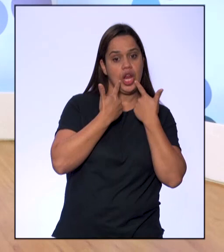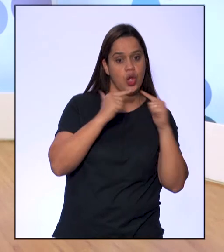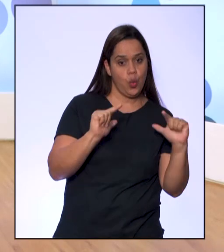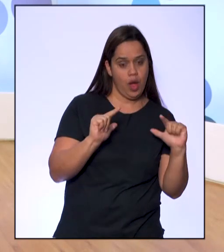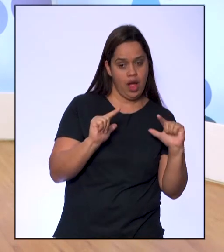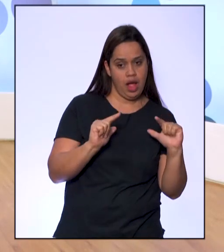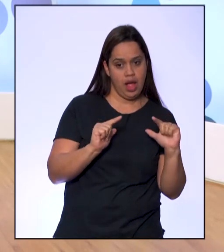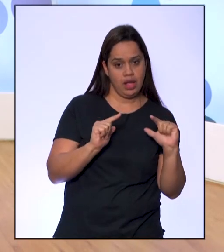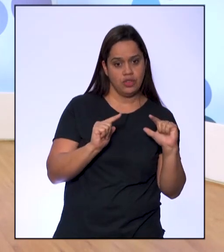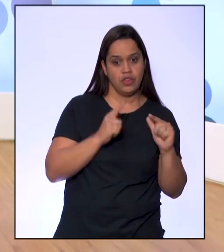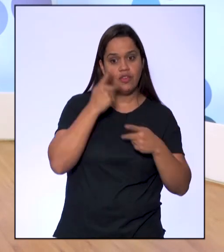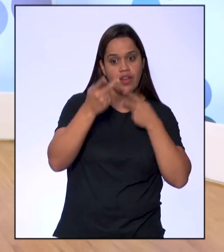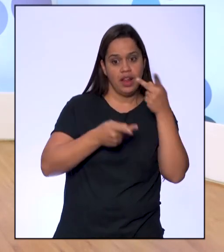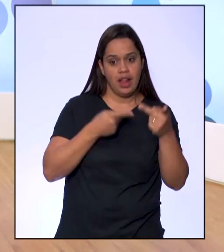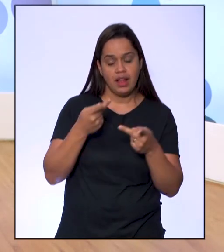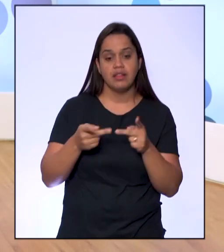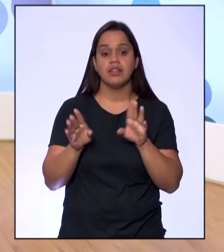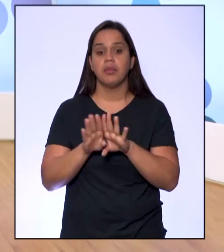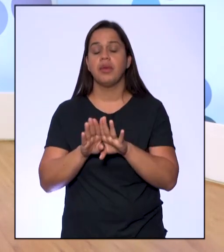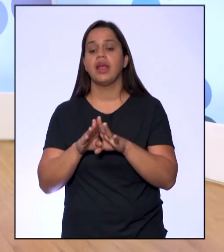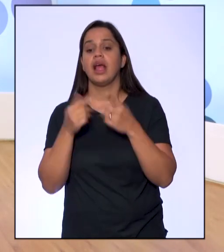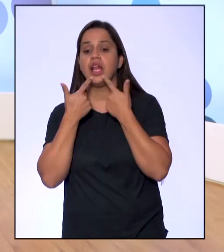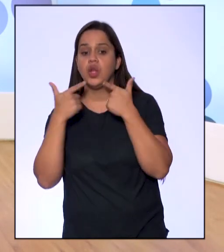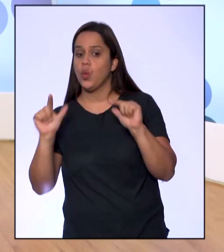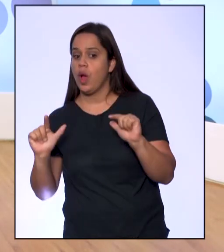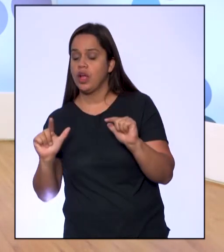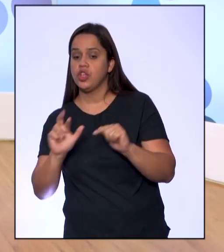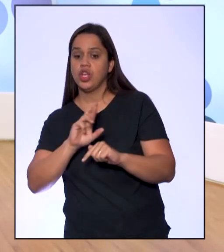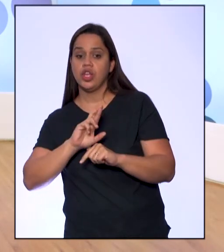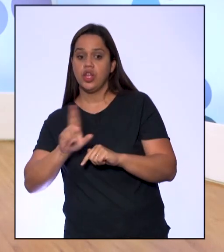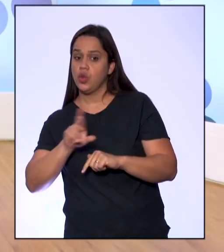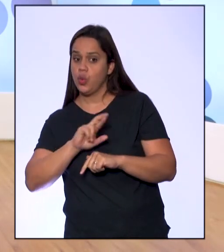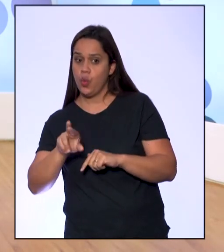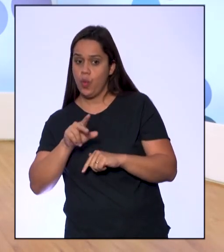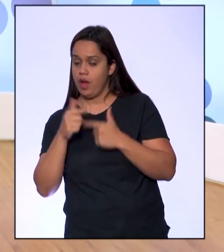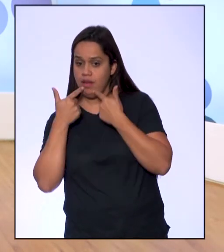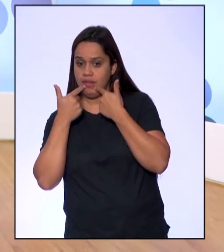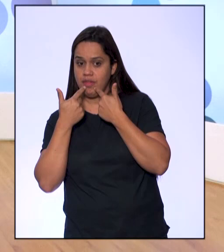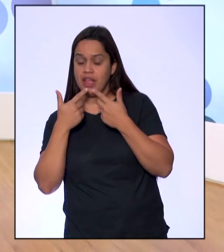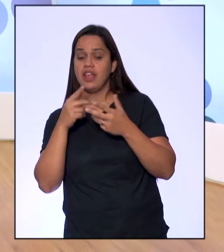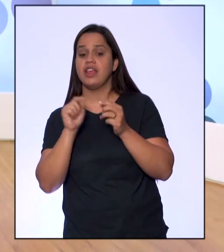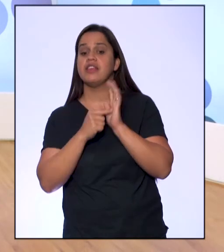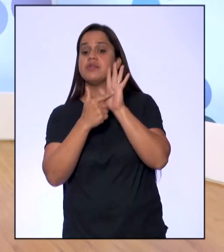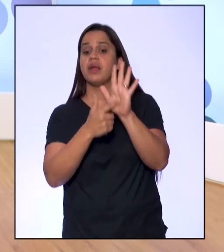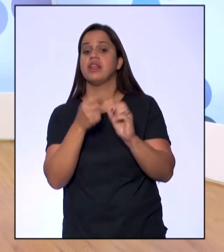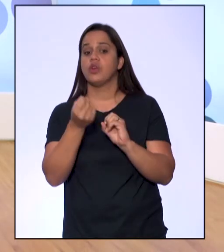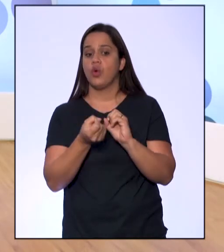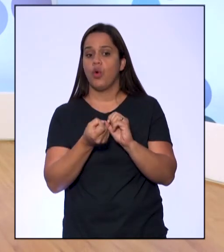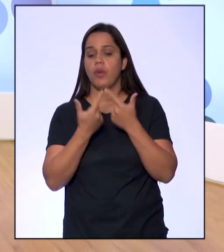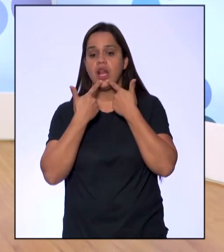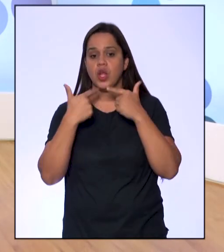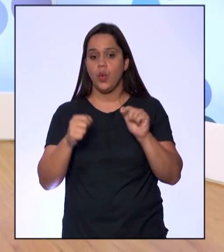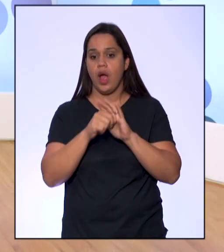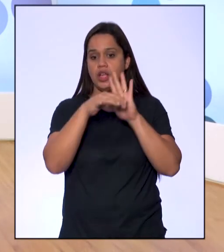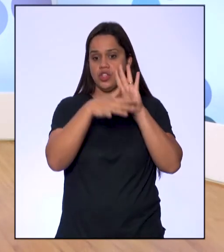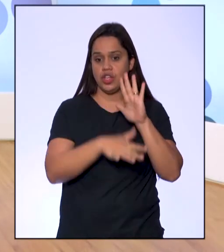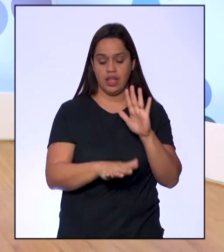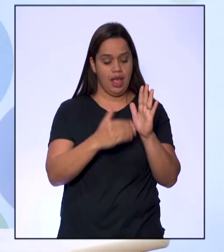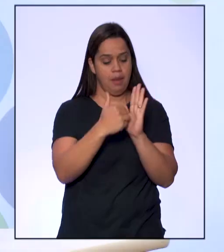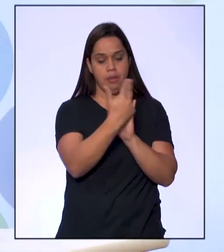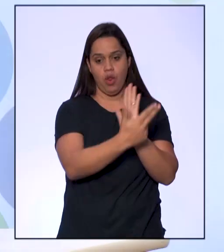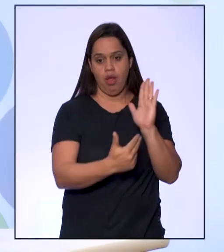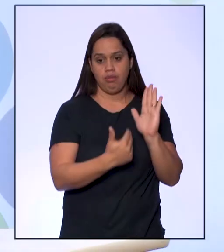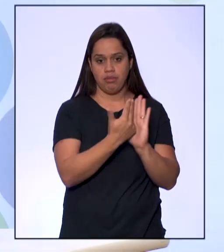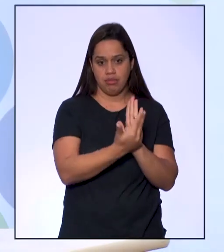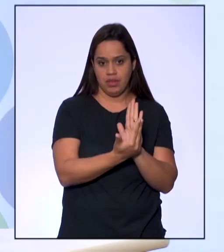verbal quanto a linguagem não verbal. E ele acaba expressando por meio do desenho, certo? Fazendo ali